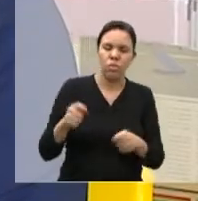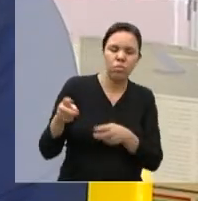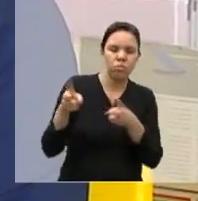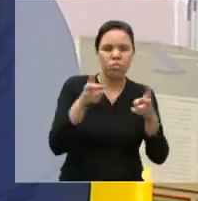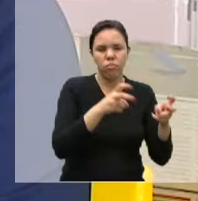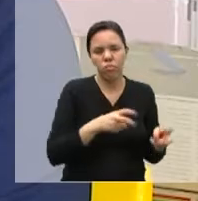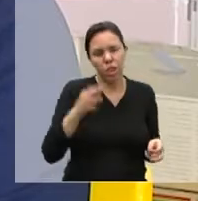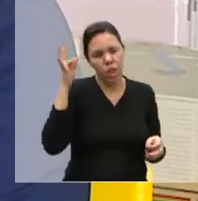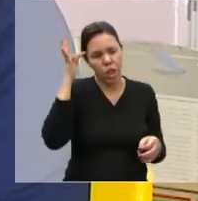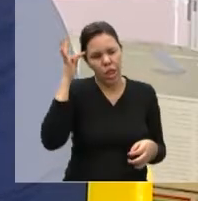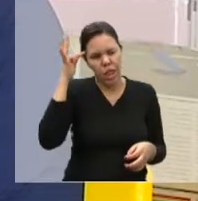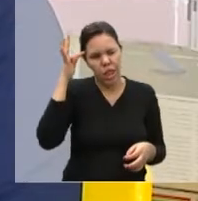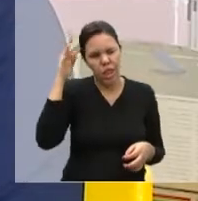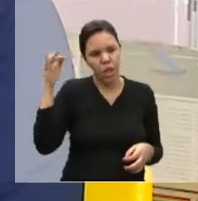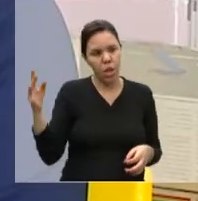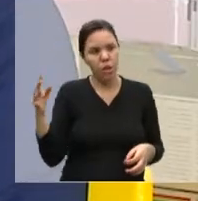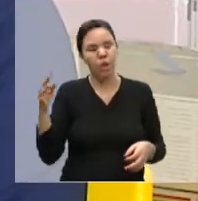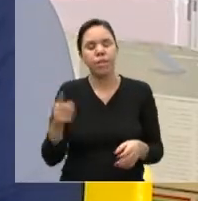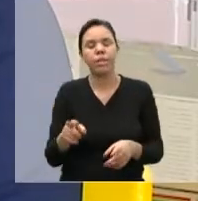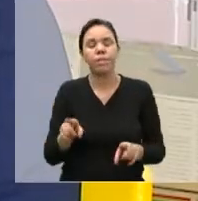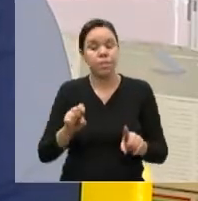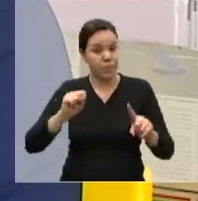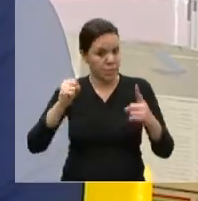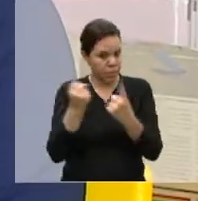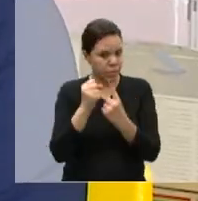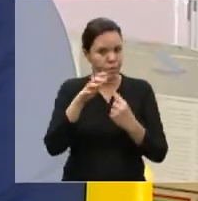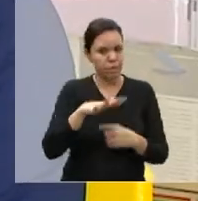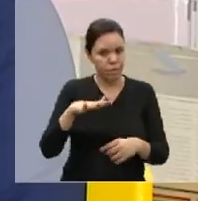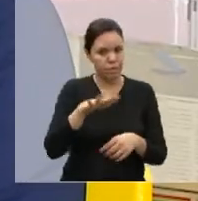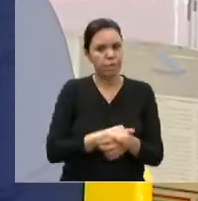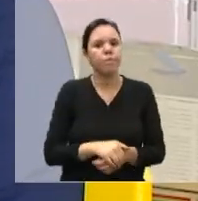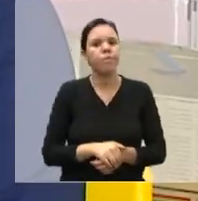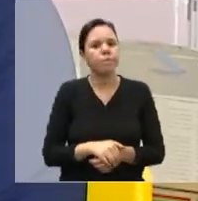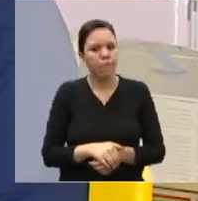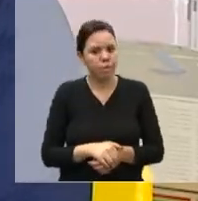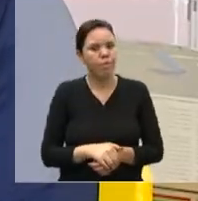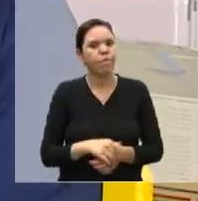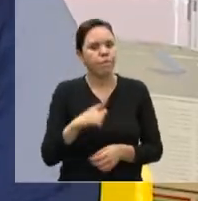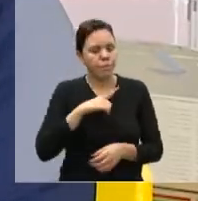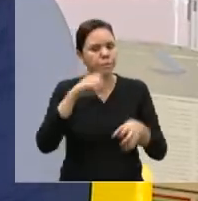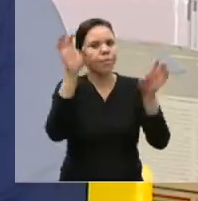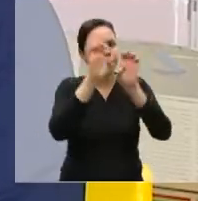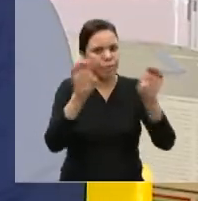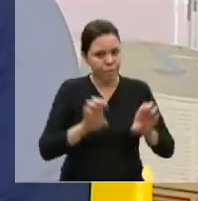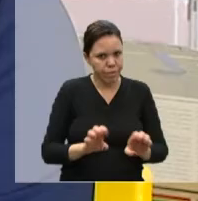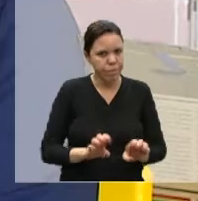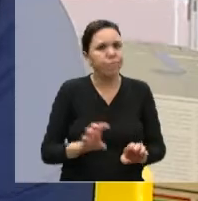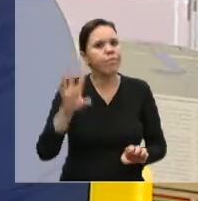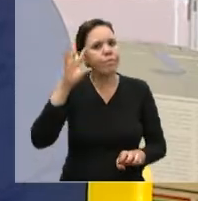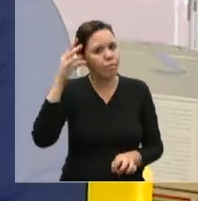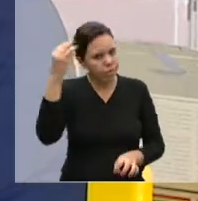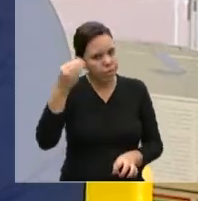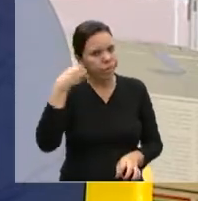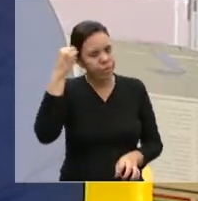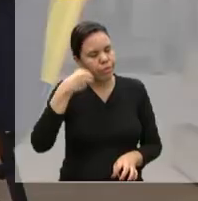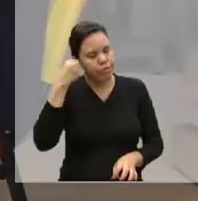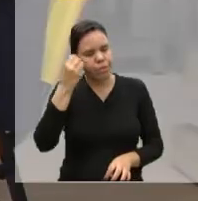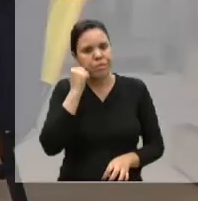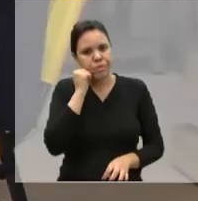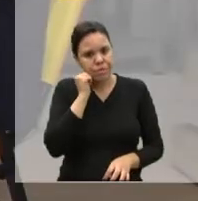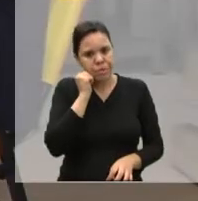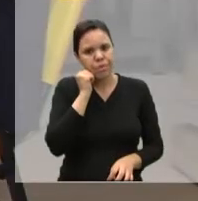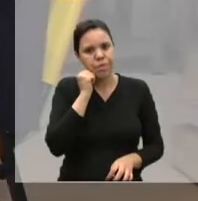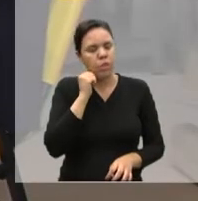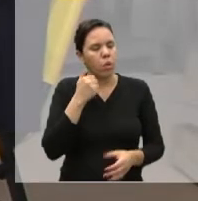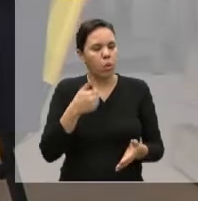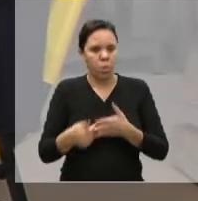está completamente arquitetada sobre o conhecimento científico, seja ele em qualquer área, né? Ciências humanas, exatas ou biológicas mesmo. Há